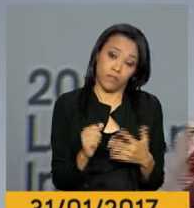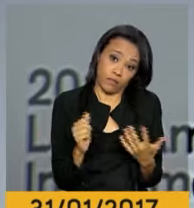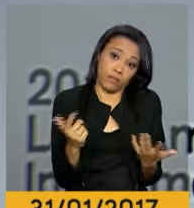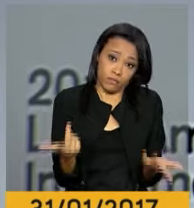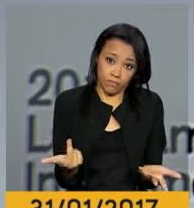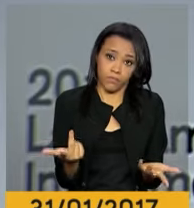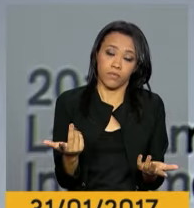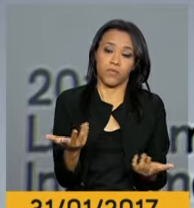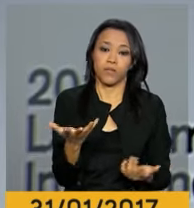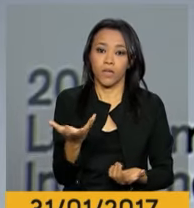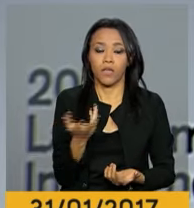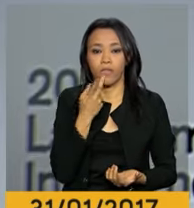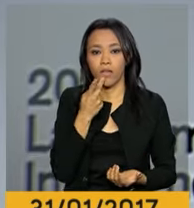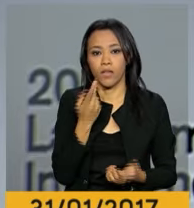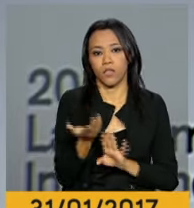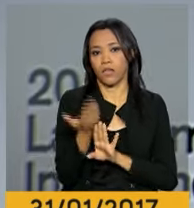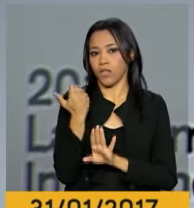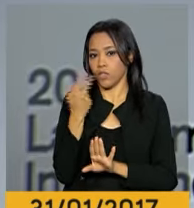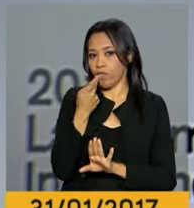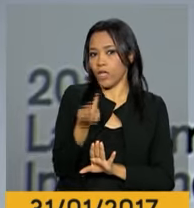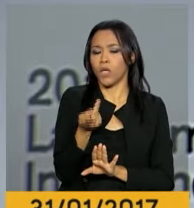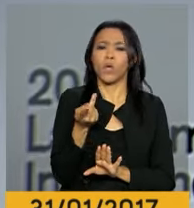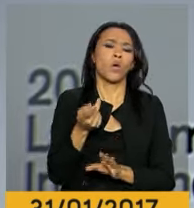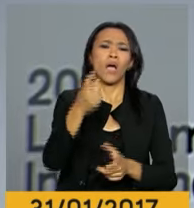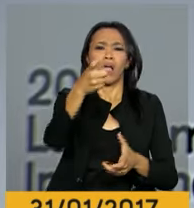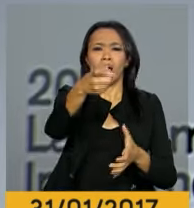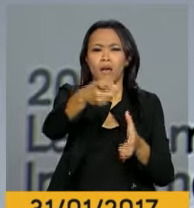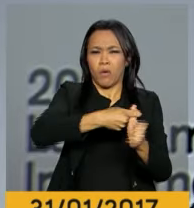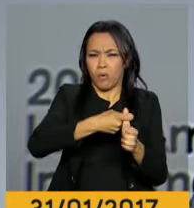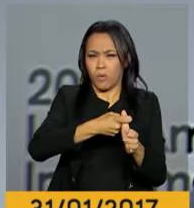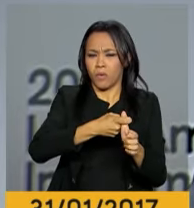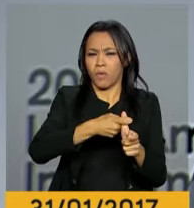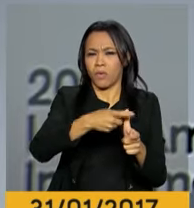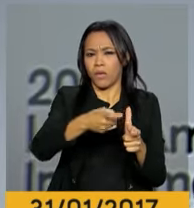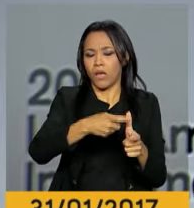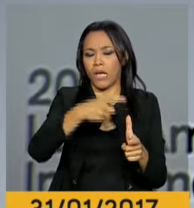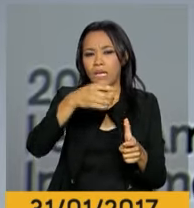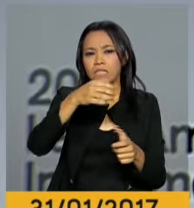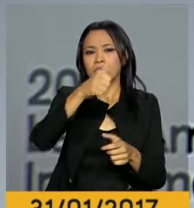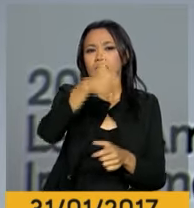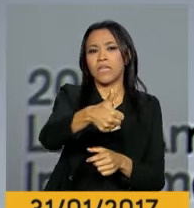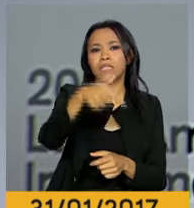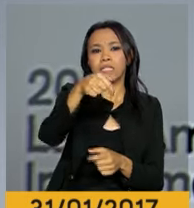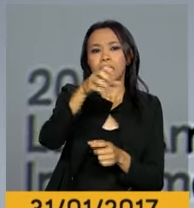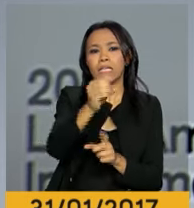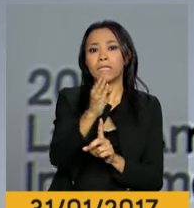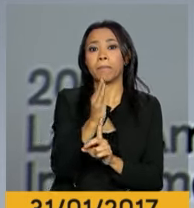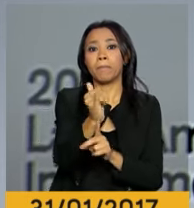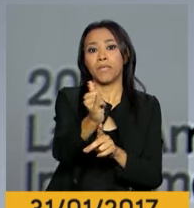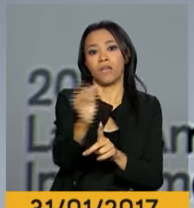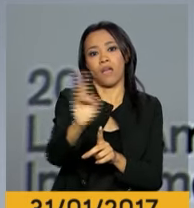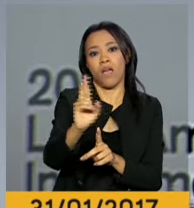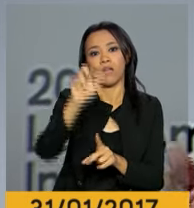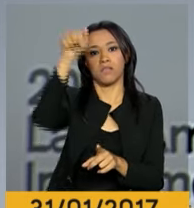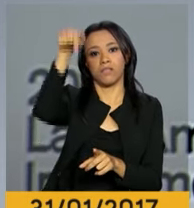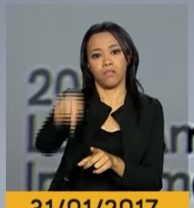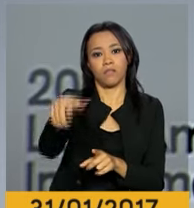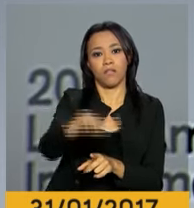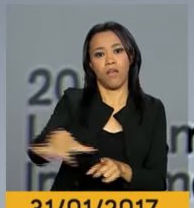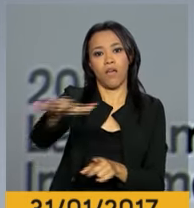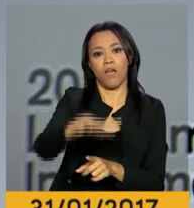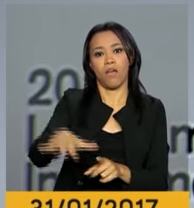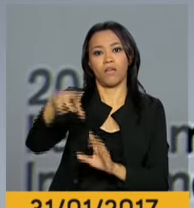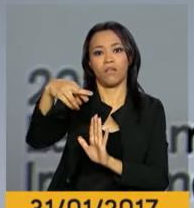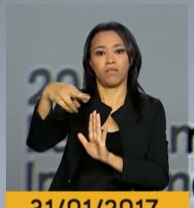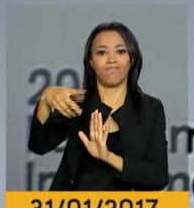Inicial que eu lancei o déficit neste ano é de r50 bilhões de reais na Previdência há estados